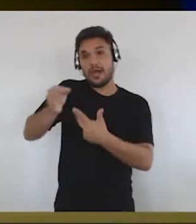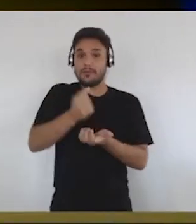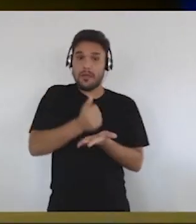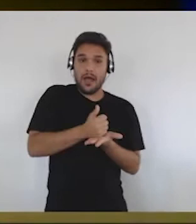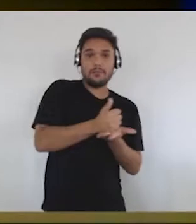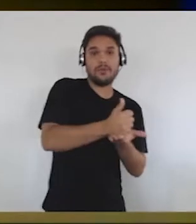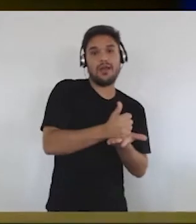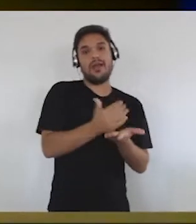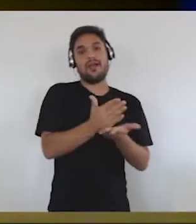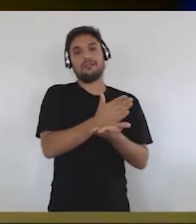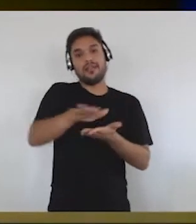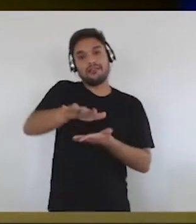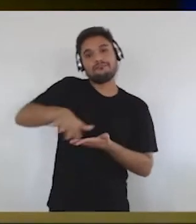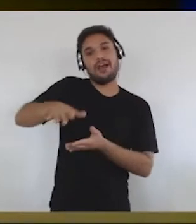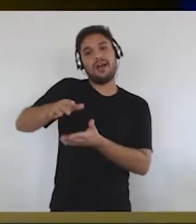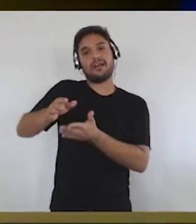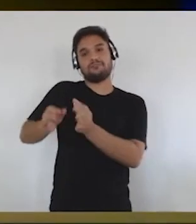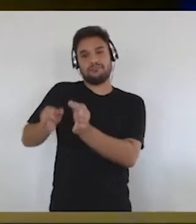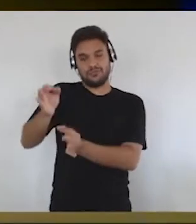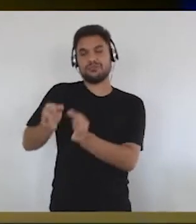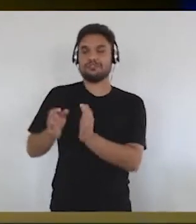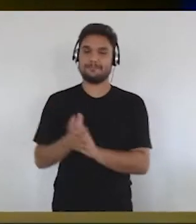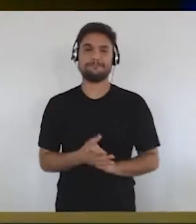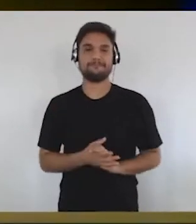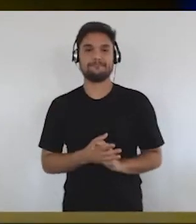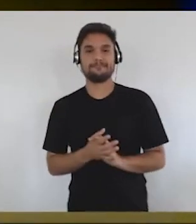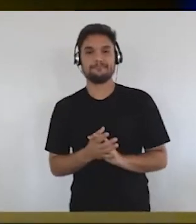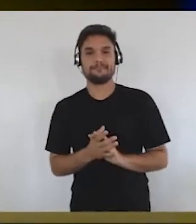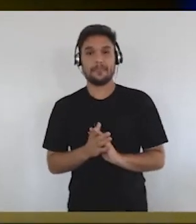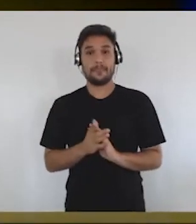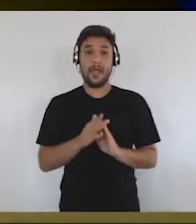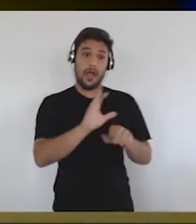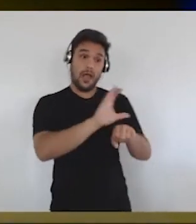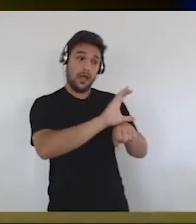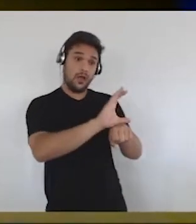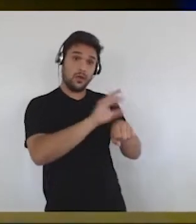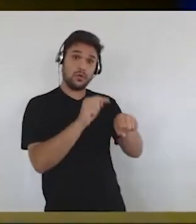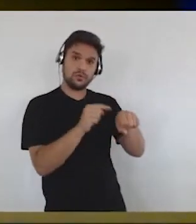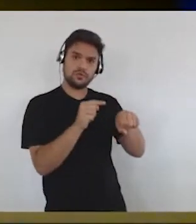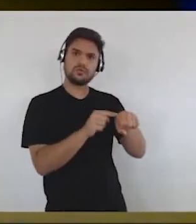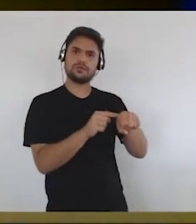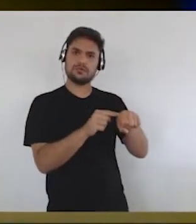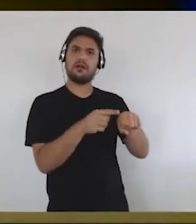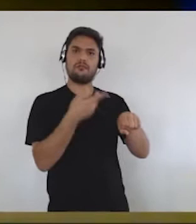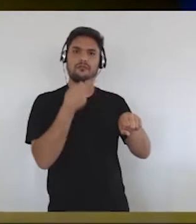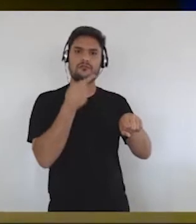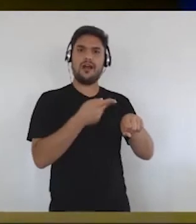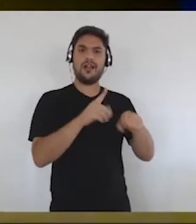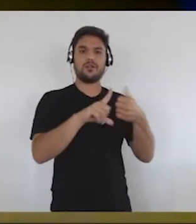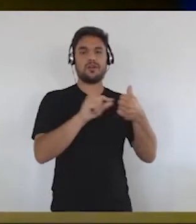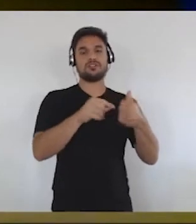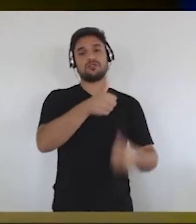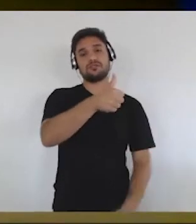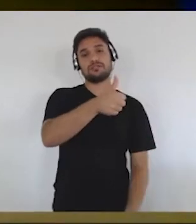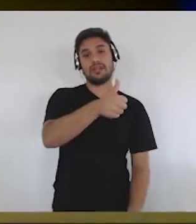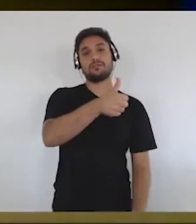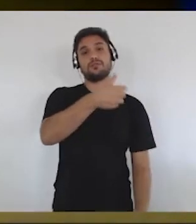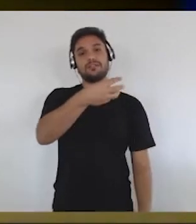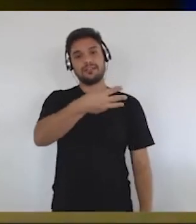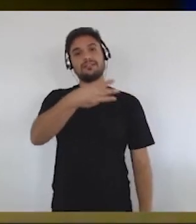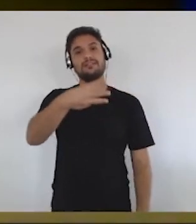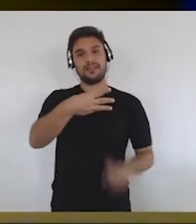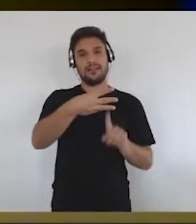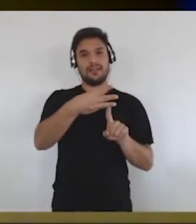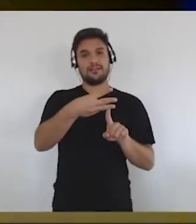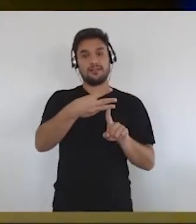situações extrajudiciais. É assim que a nossa Constituição Federal afirma, no artigo 133, que o advogado